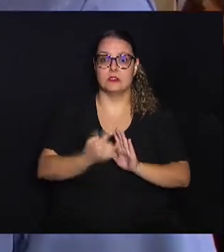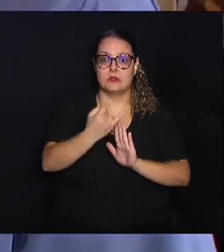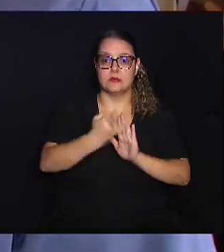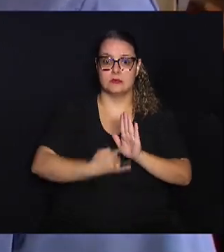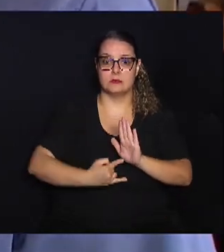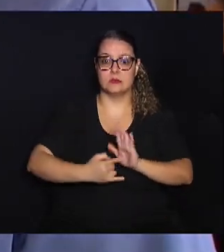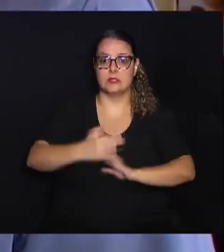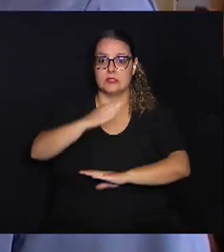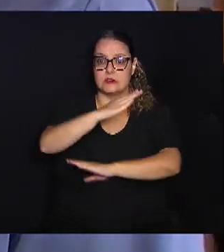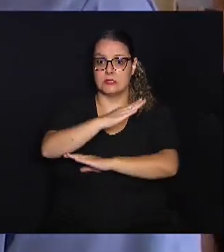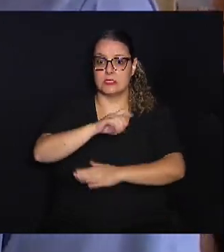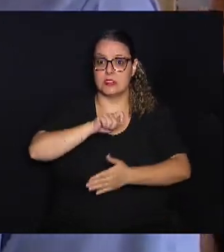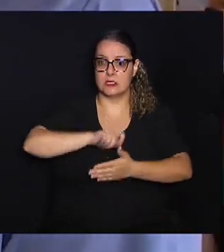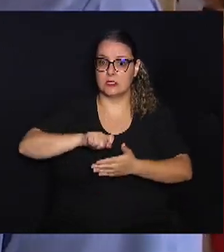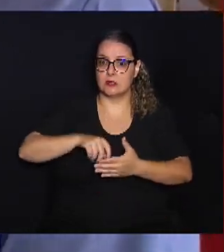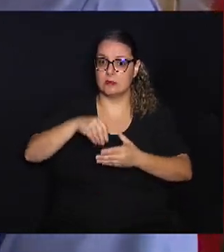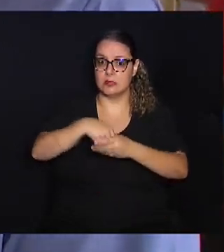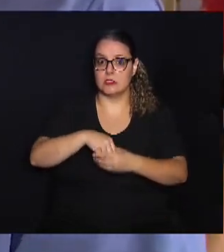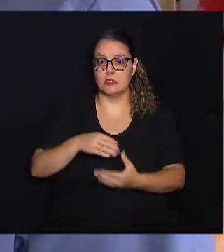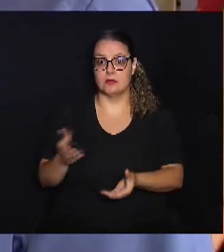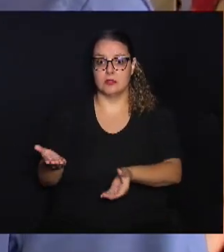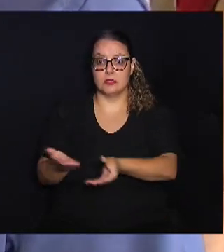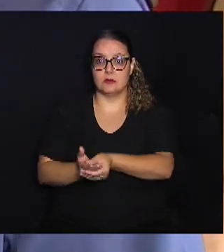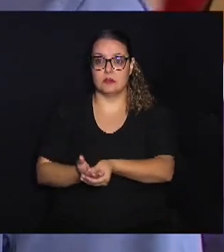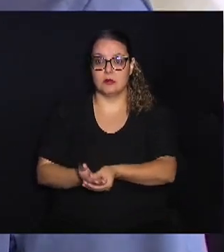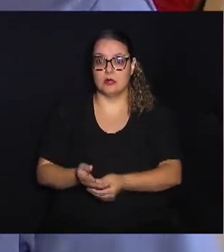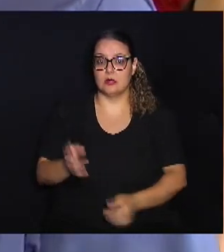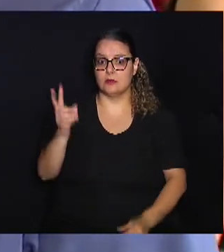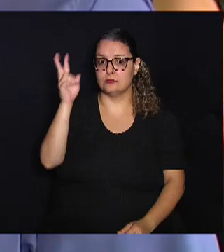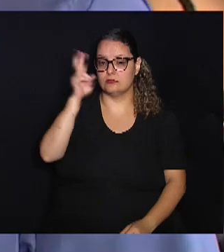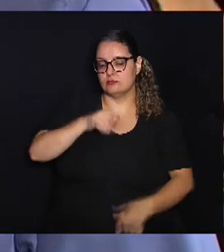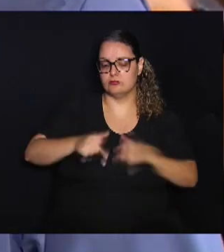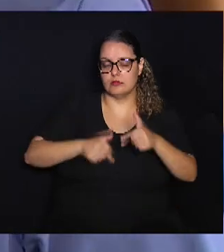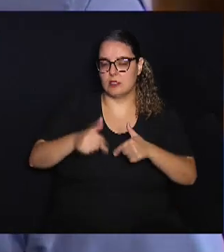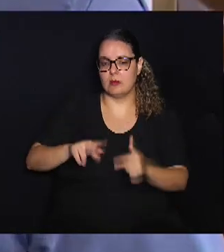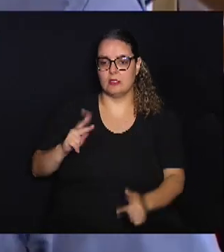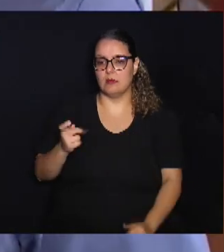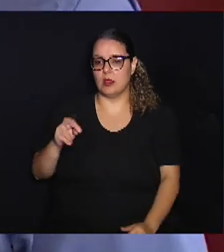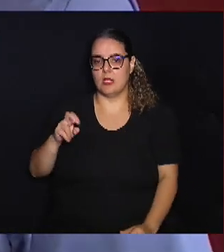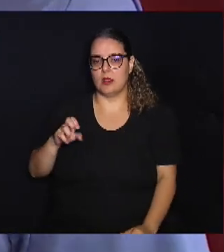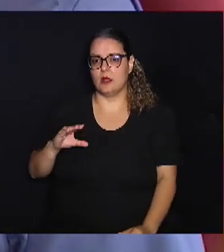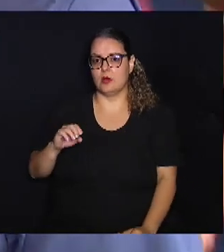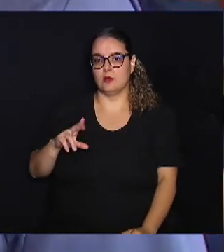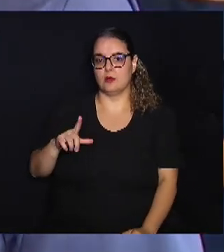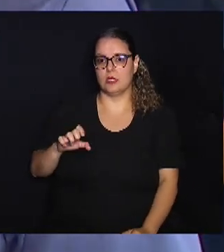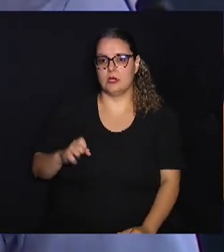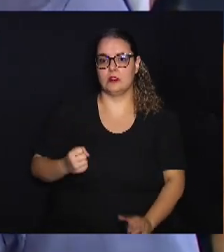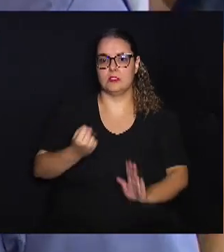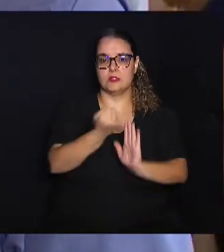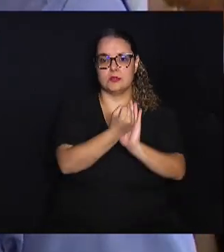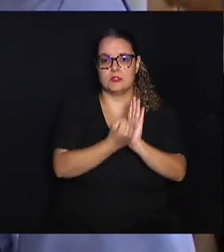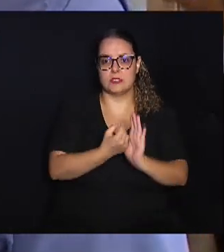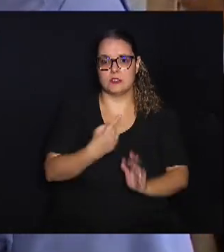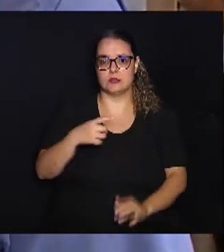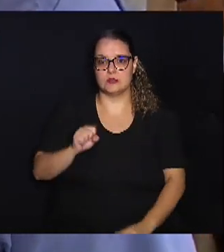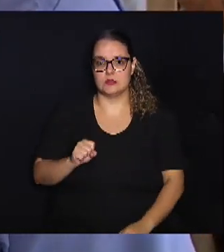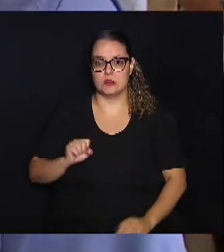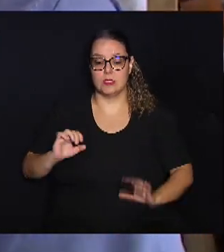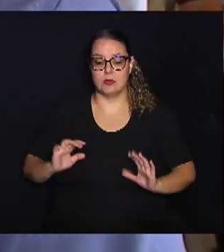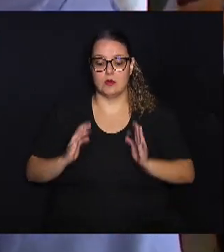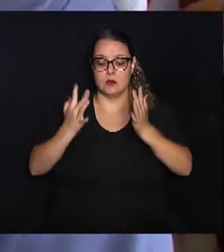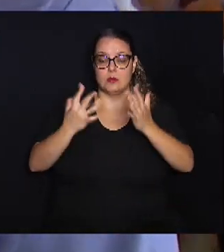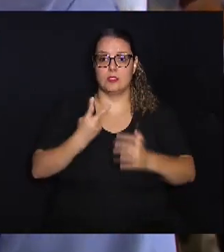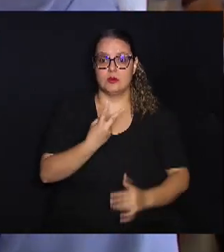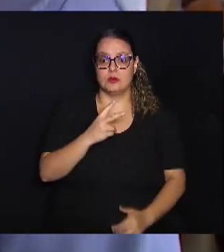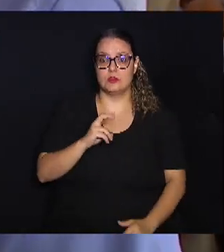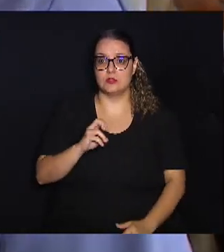Então é um trabalho assim hércule, desde o século XVIII. E ele vem a calhar com a comemoração dos 250